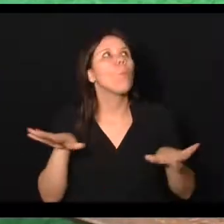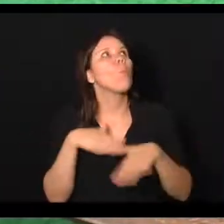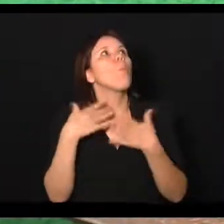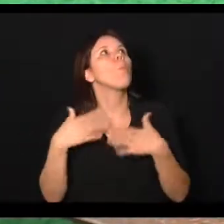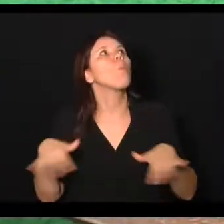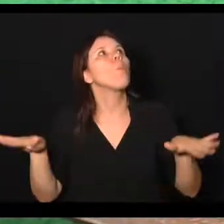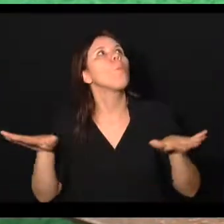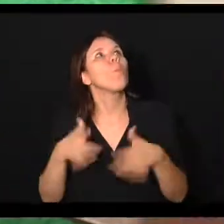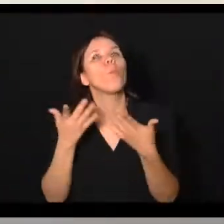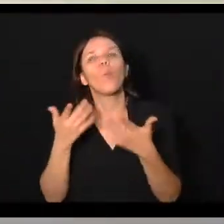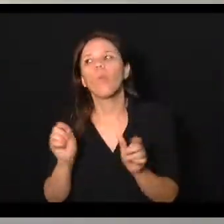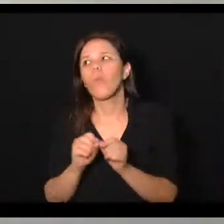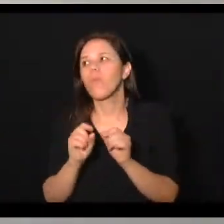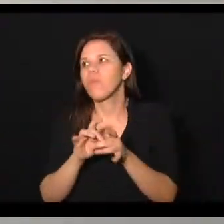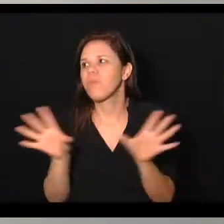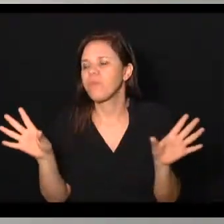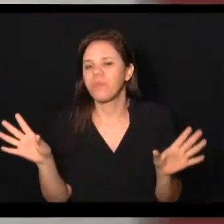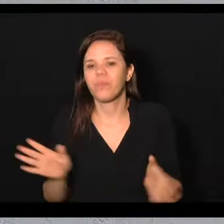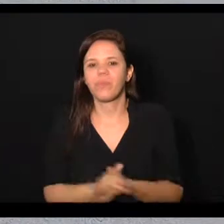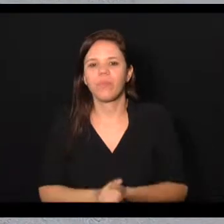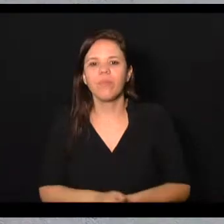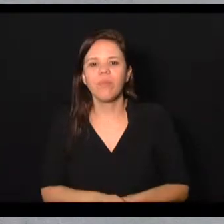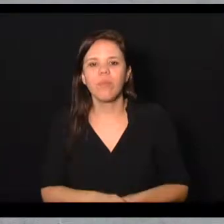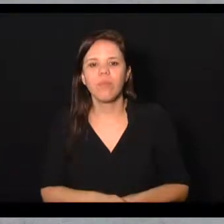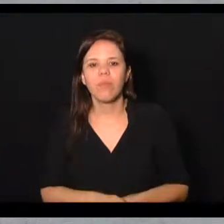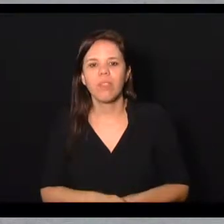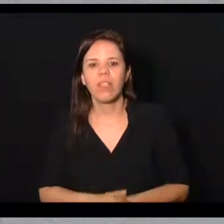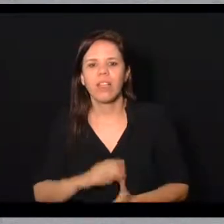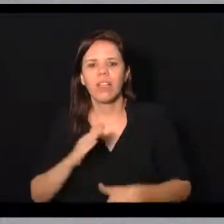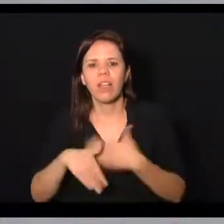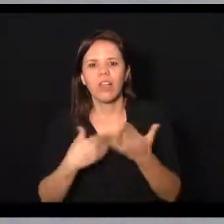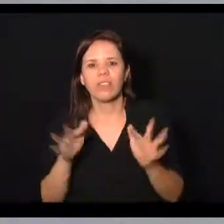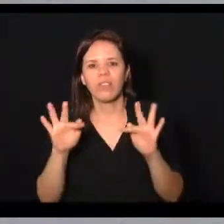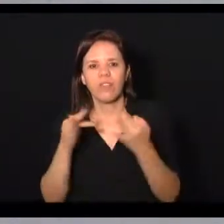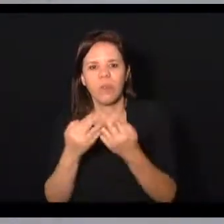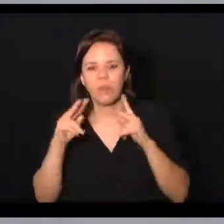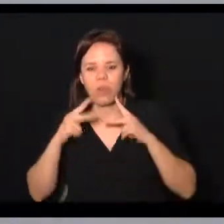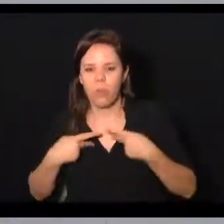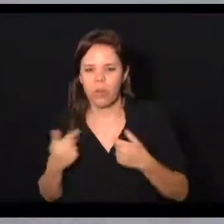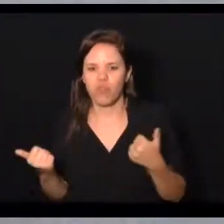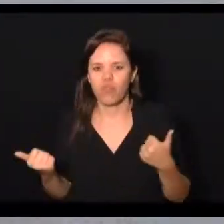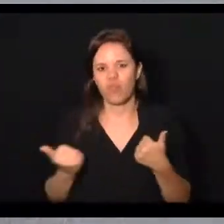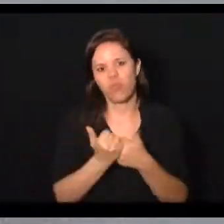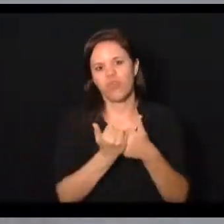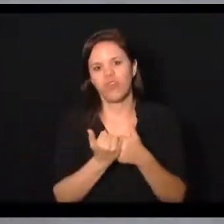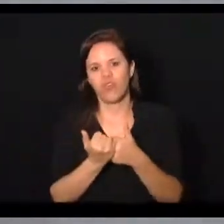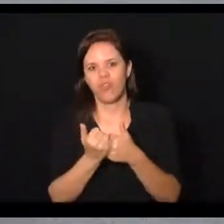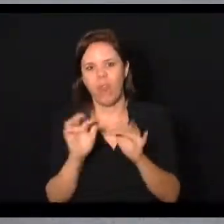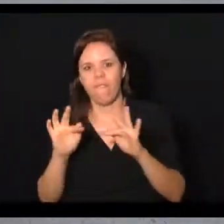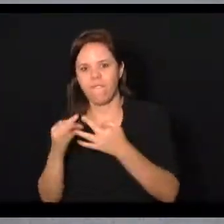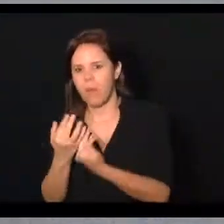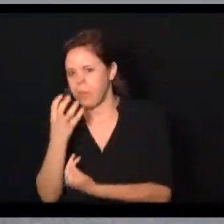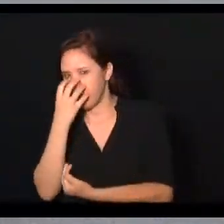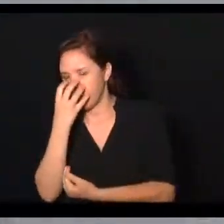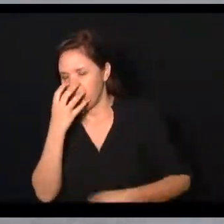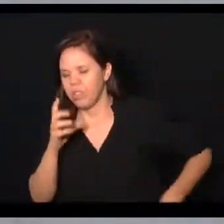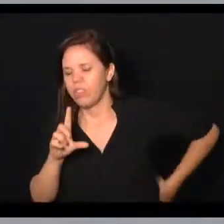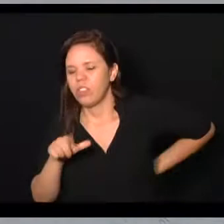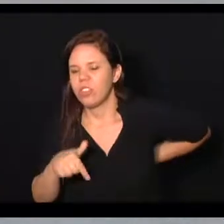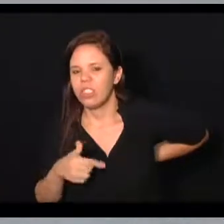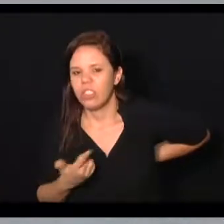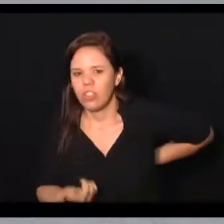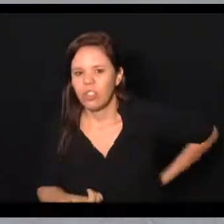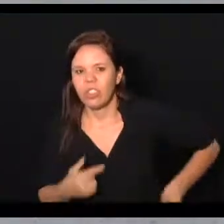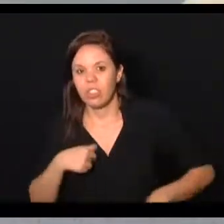aqui essas espumas todas. Quando a família humana substitui a família canina de onde saiu o filhote, passa a